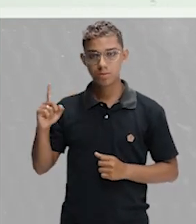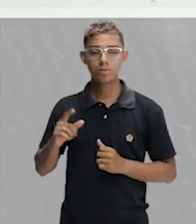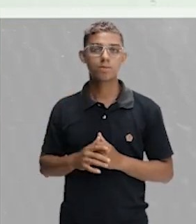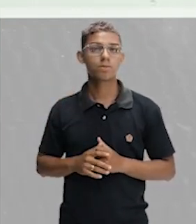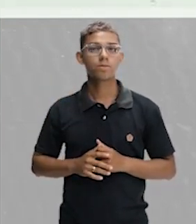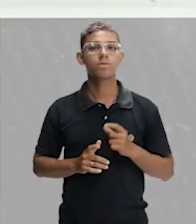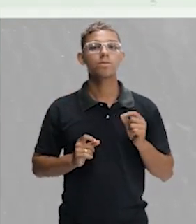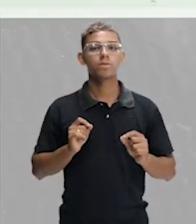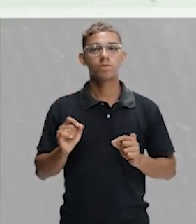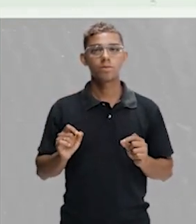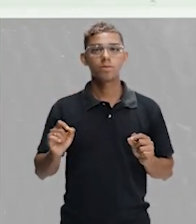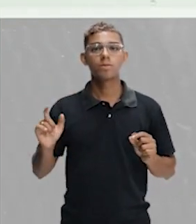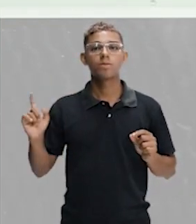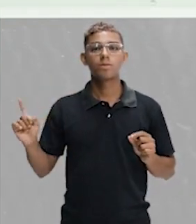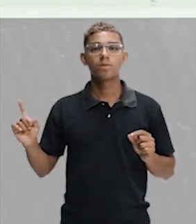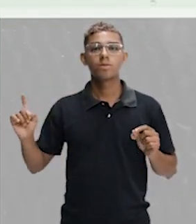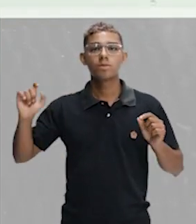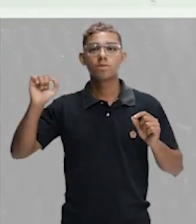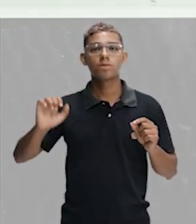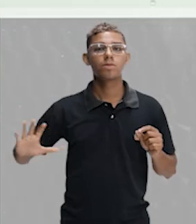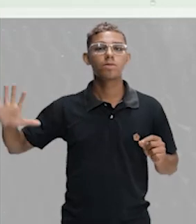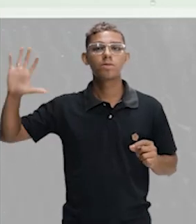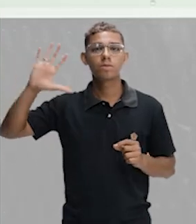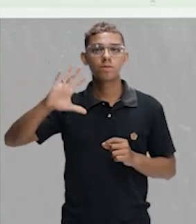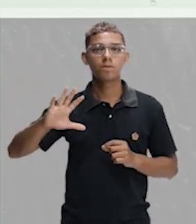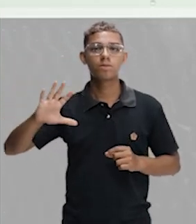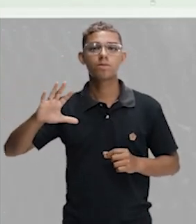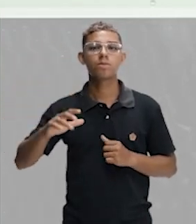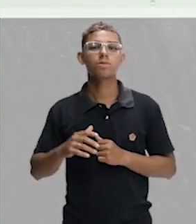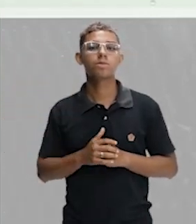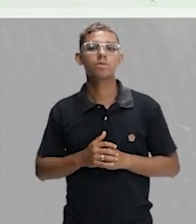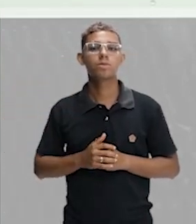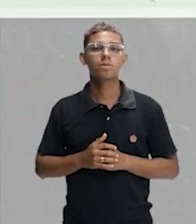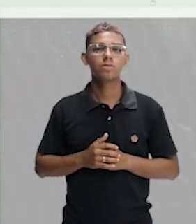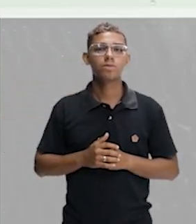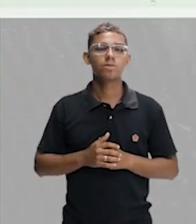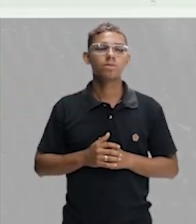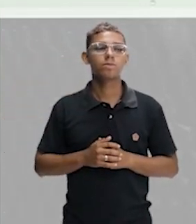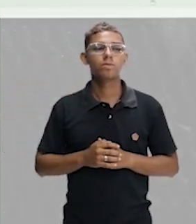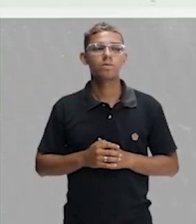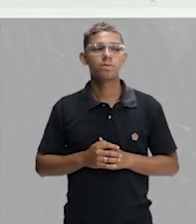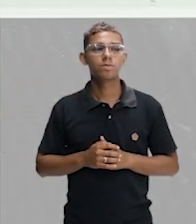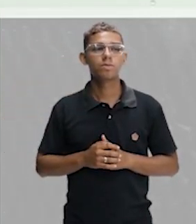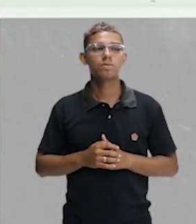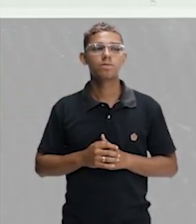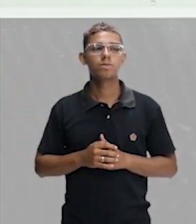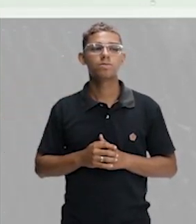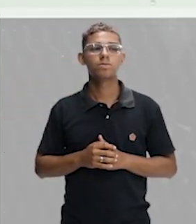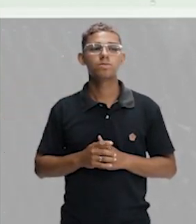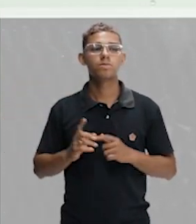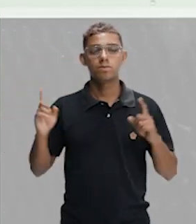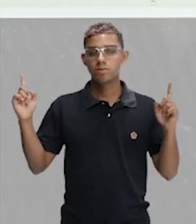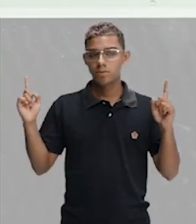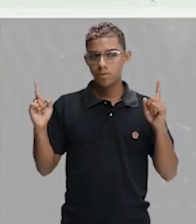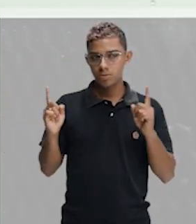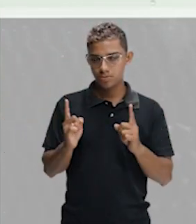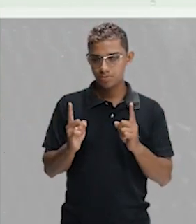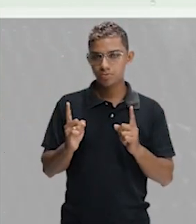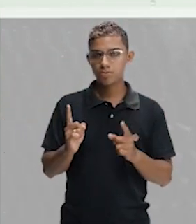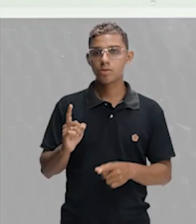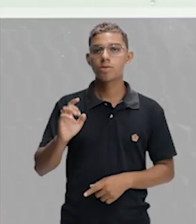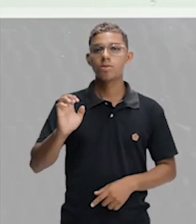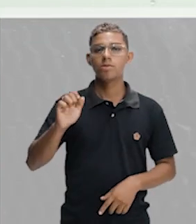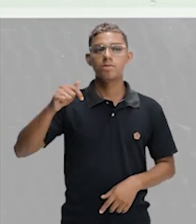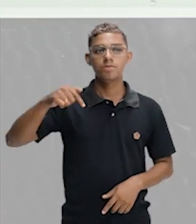essa forma aqui é a forma geral tá E essa forma aqui ela forma reduzida onde